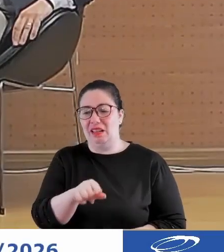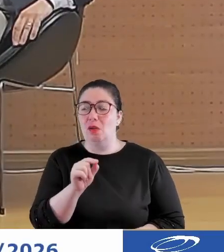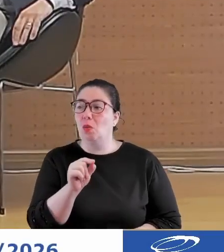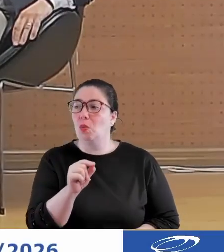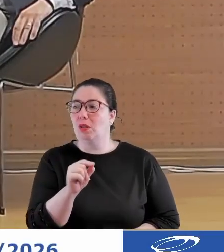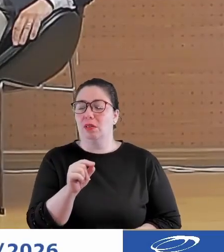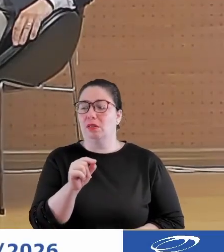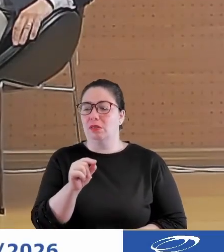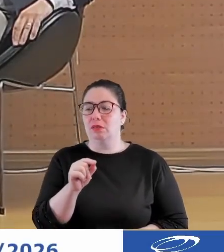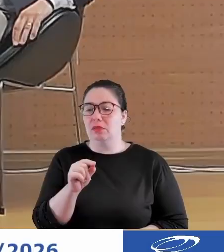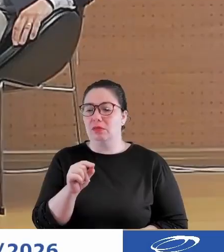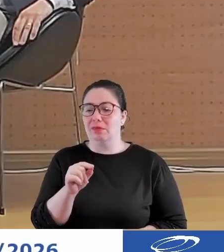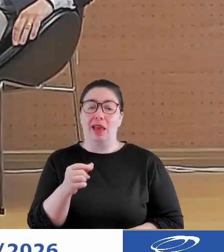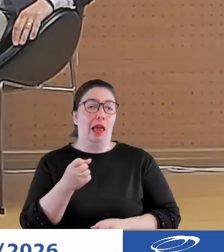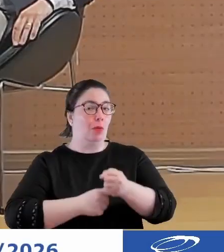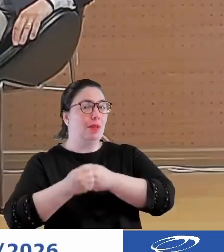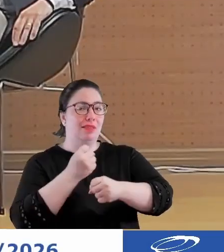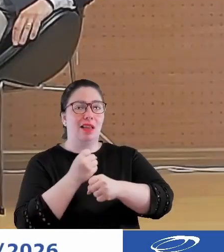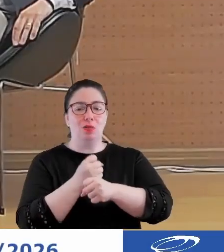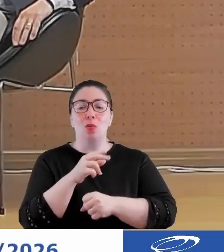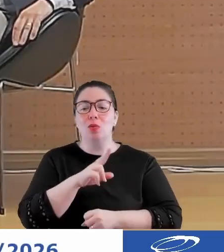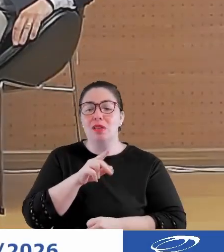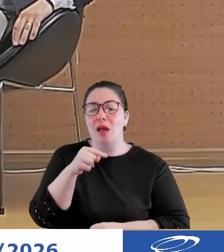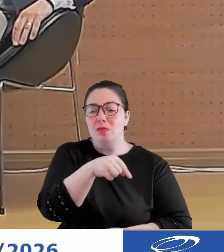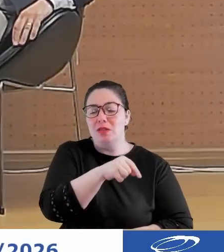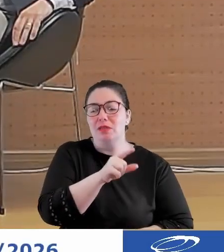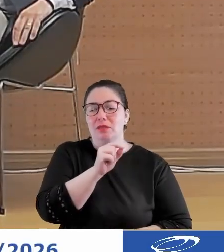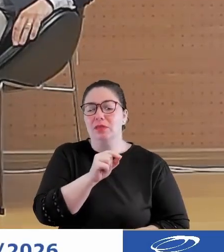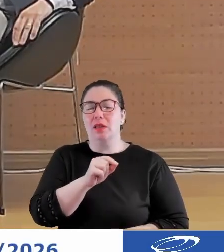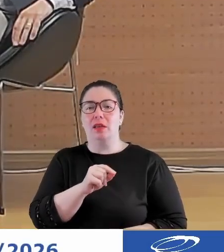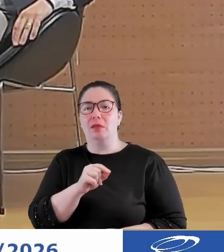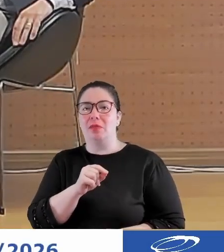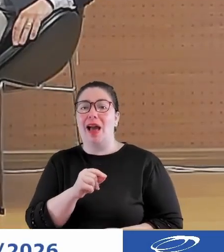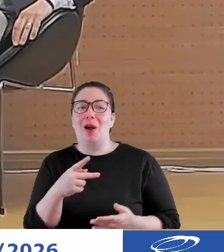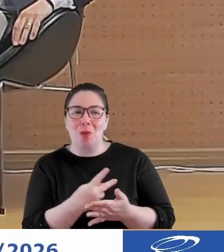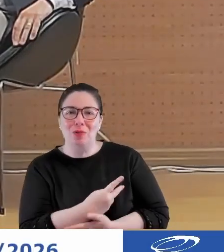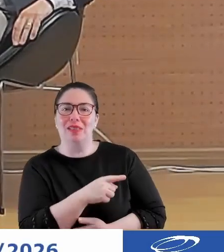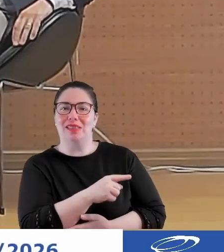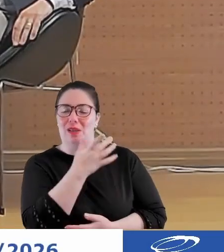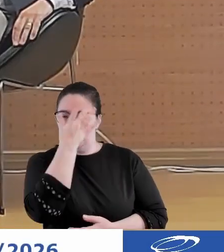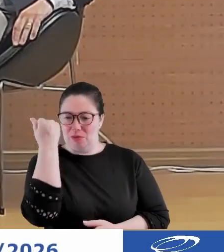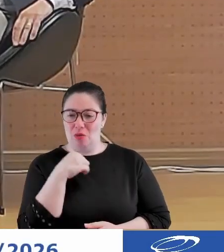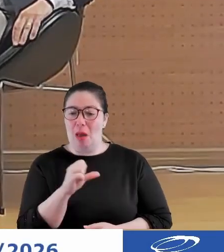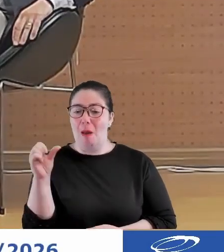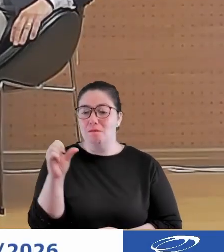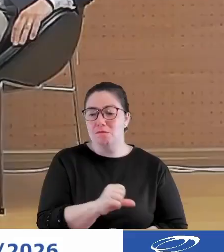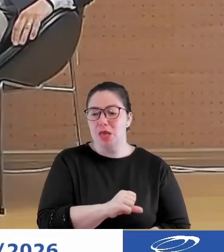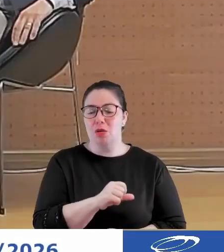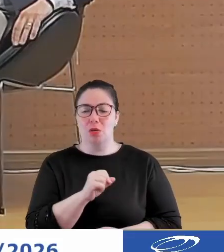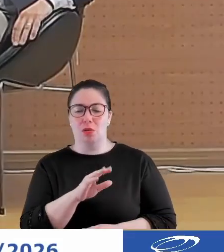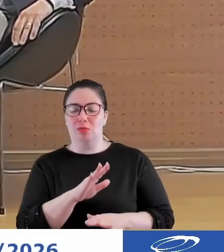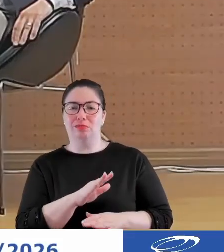de microbiota, né, com redução de gram positivo, predomínio de gram negativo, mas sem um impacto real na taxa